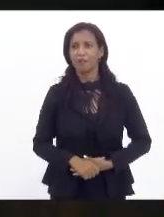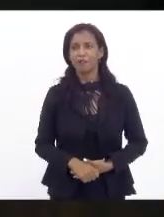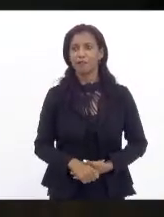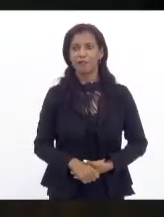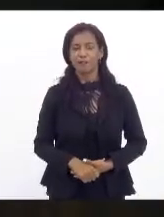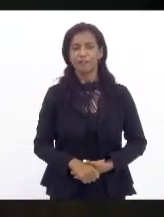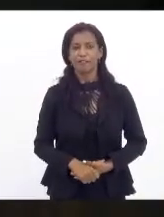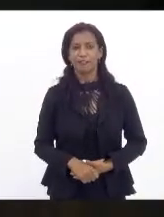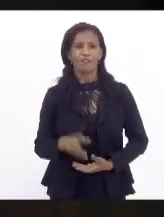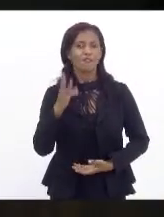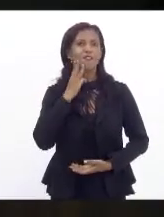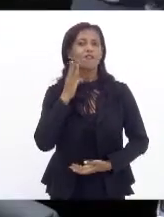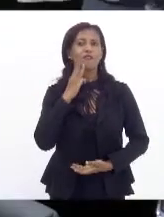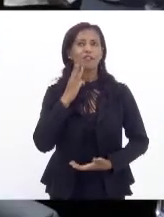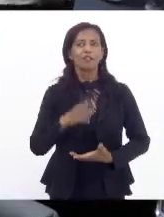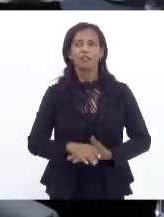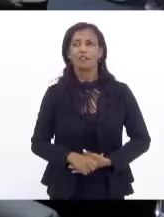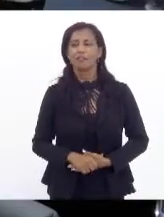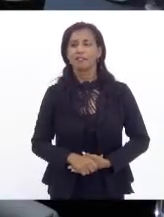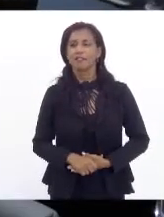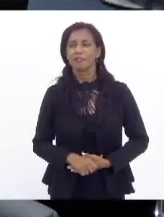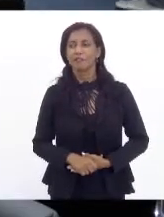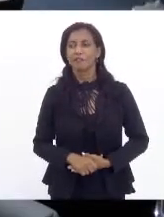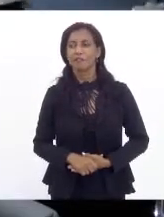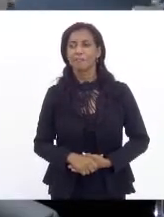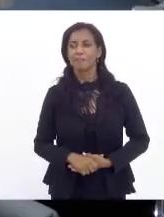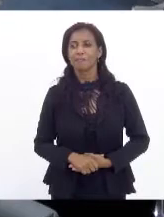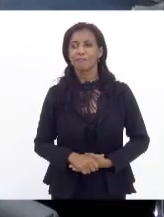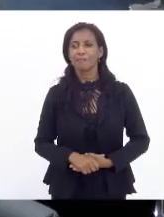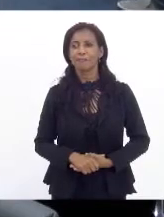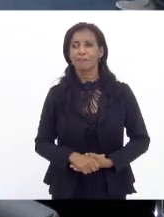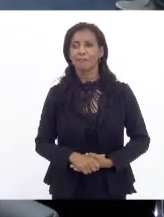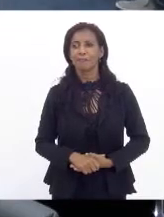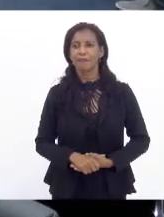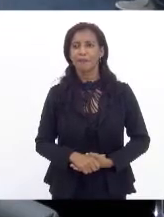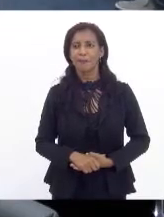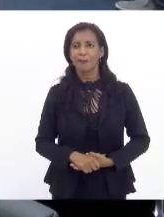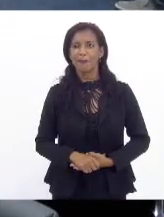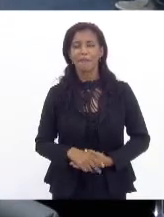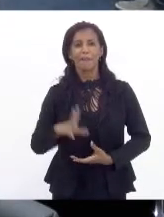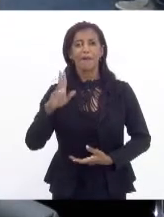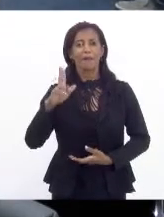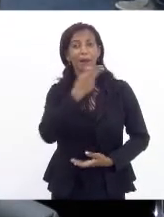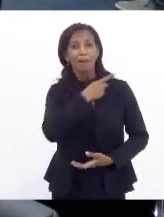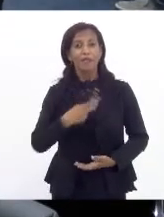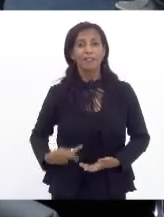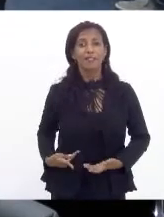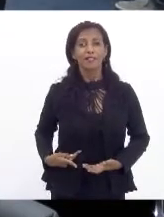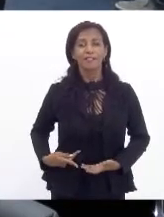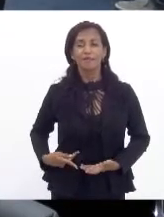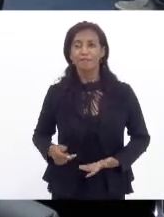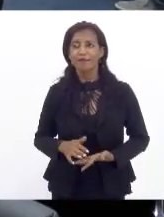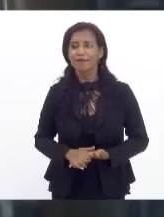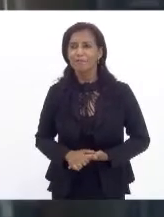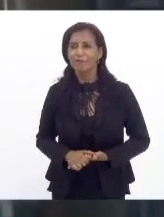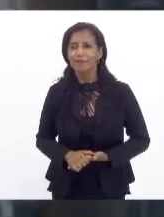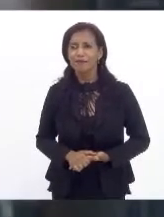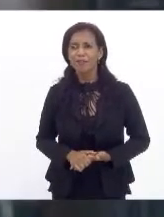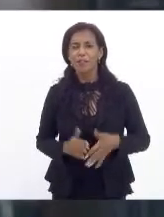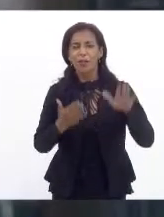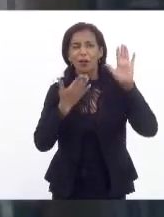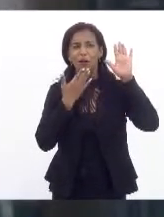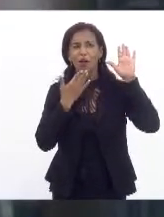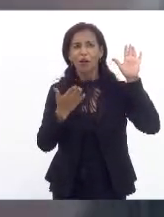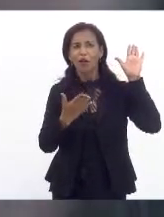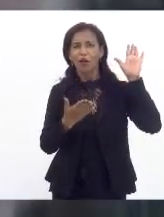Viva. Deputado Valdec. Presidente. Viva Zé Kett. Presidente. Sim, Eliomar. Presidente. Eu estava querendo